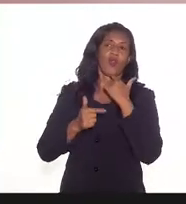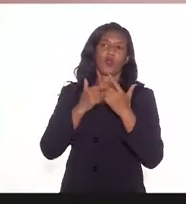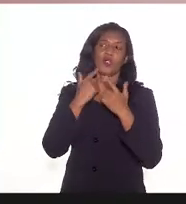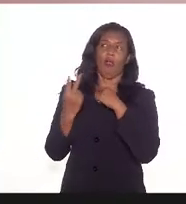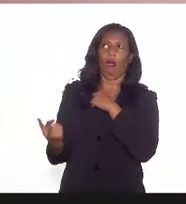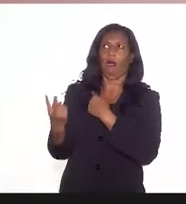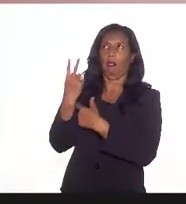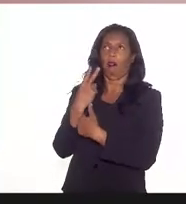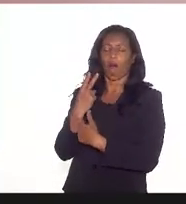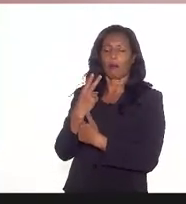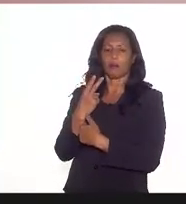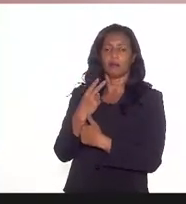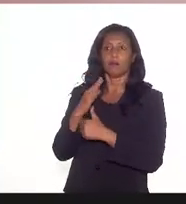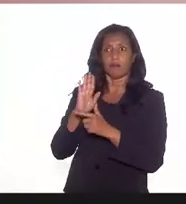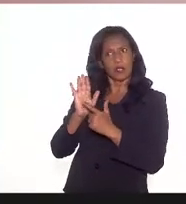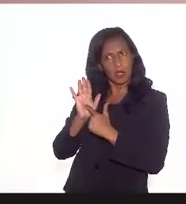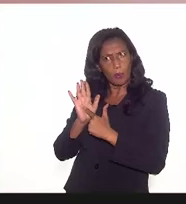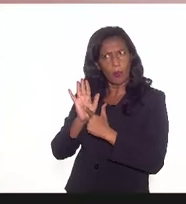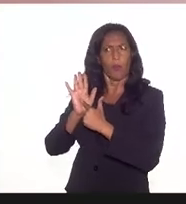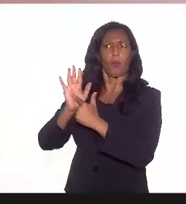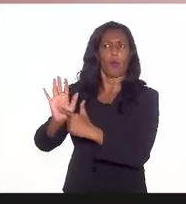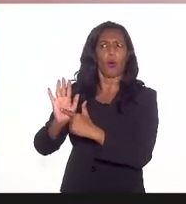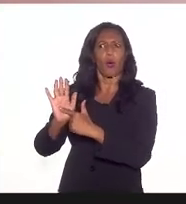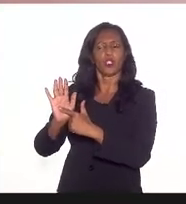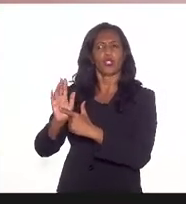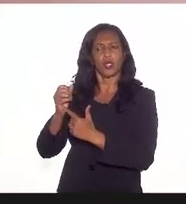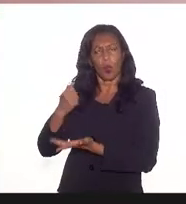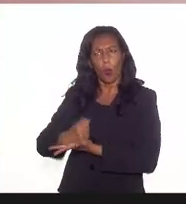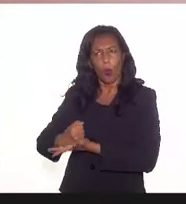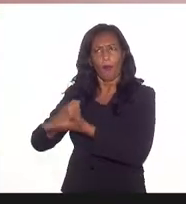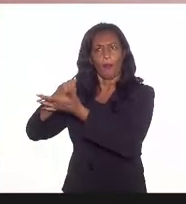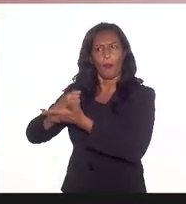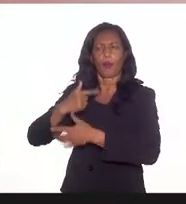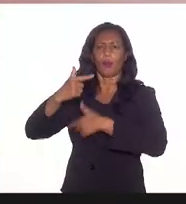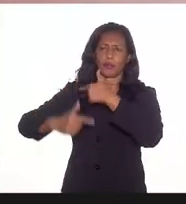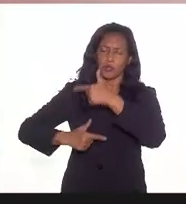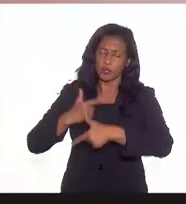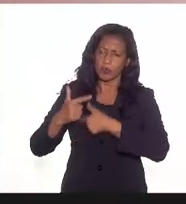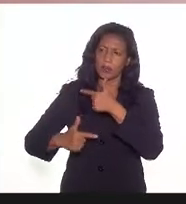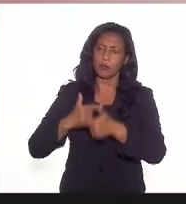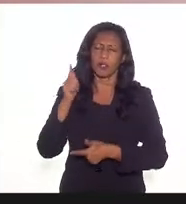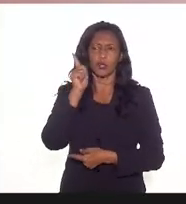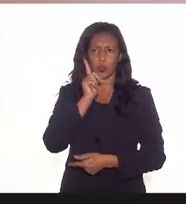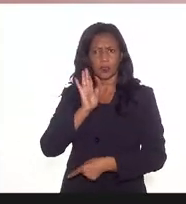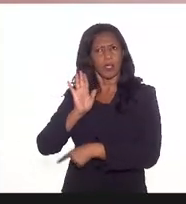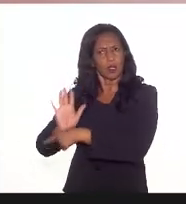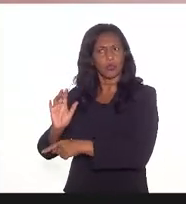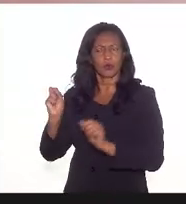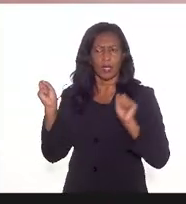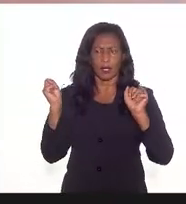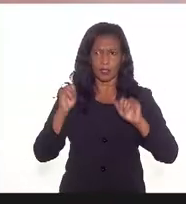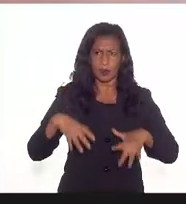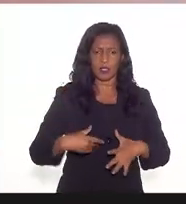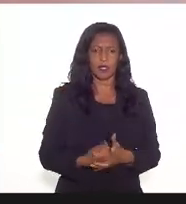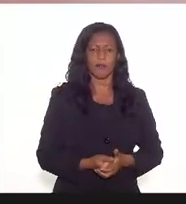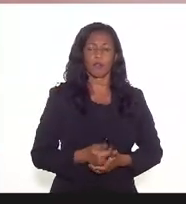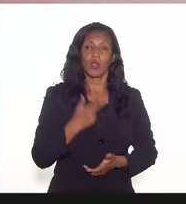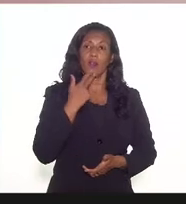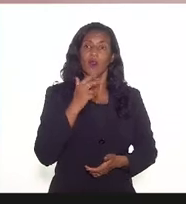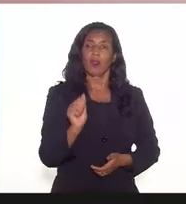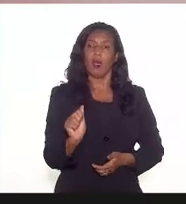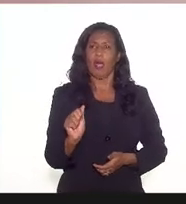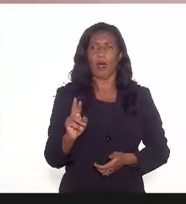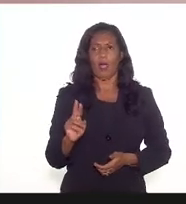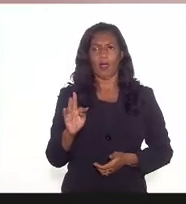GRIU. E a gente mostra para ele que, sim, com o apoio nosso, a gente trabalhando a quatro mãos, a gente consegue atender. Então, assim, estou dando um exemplo dos artesãos que a gente vem